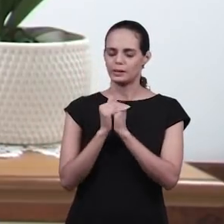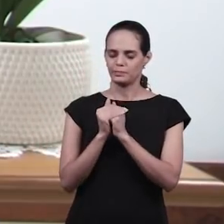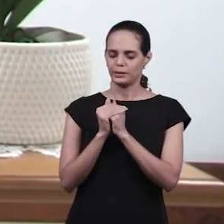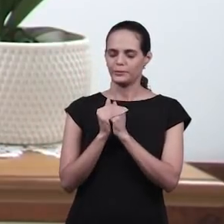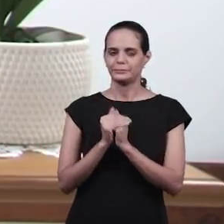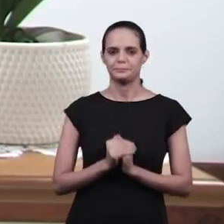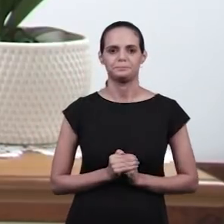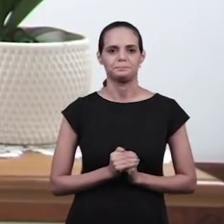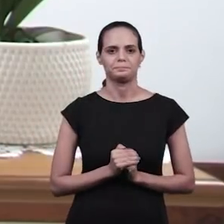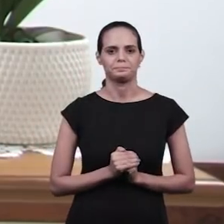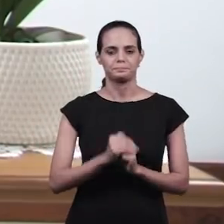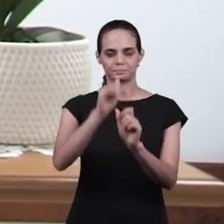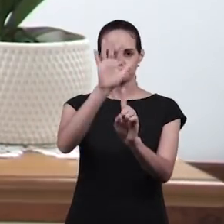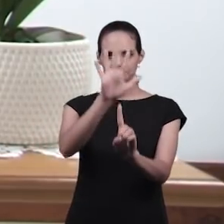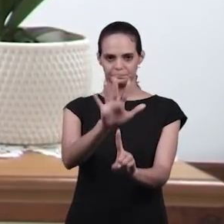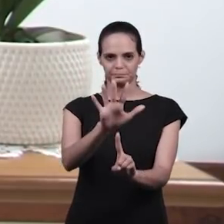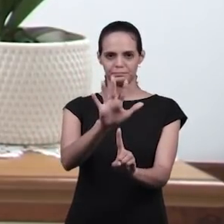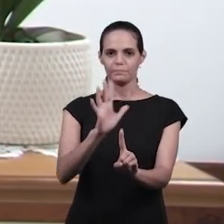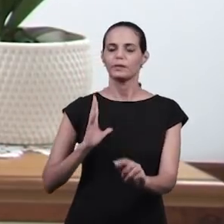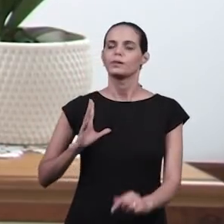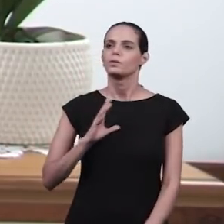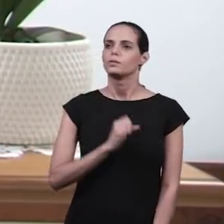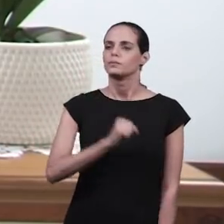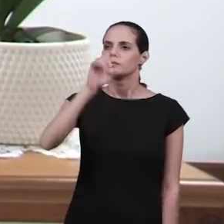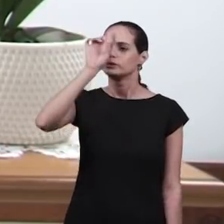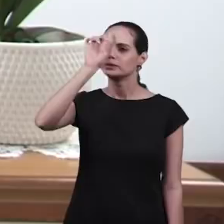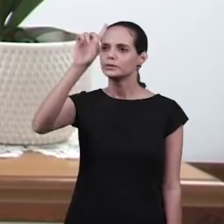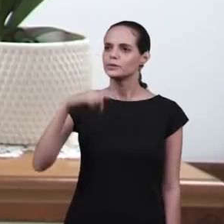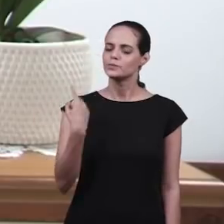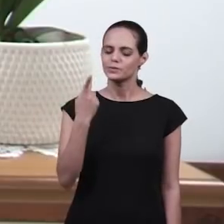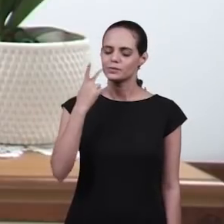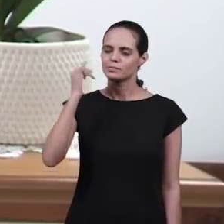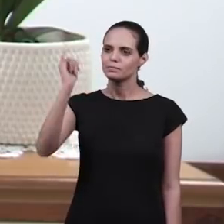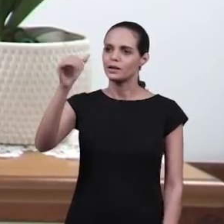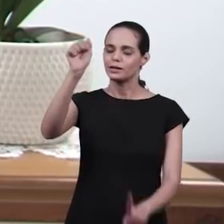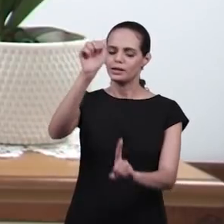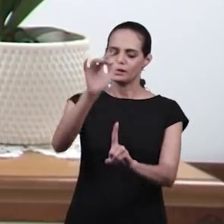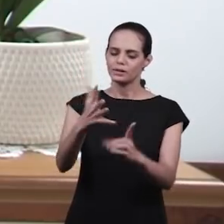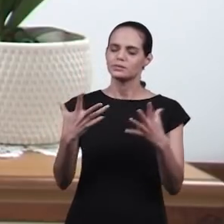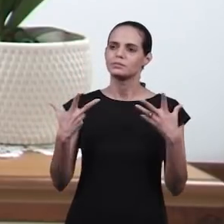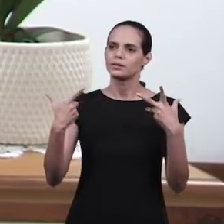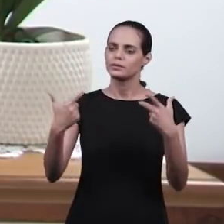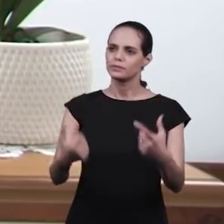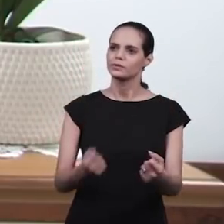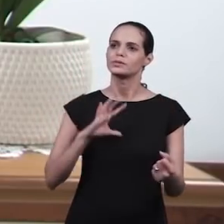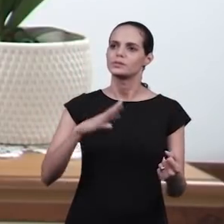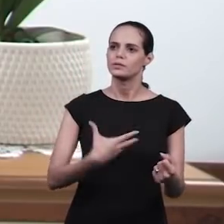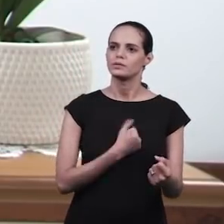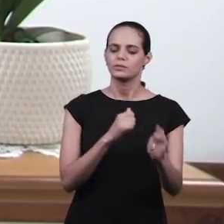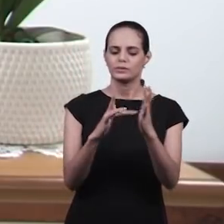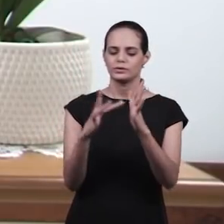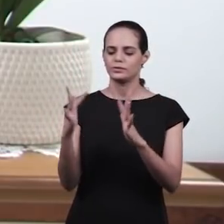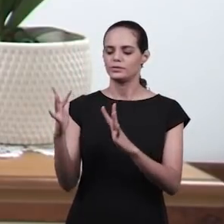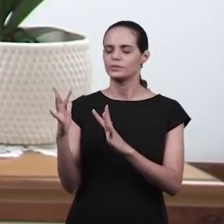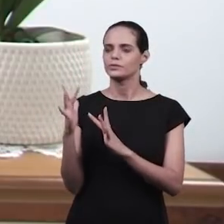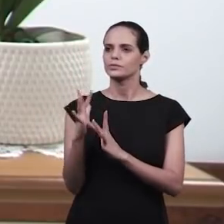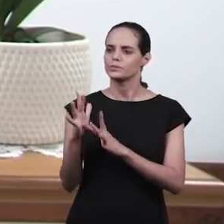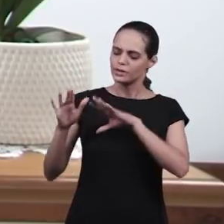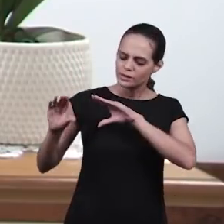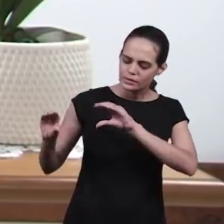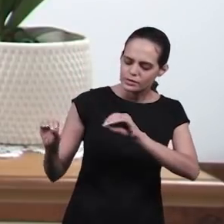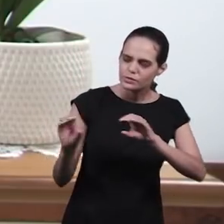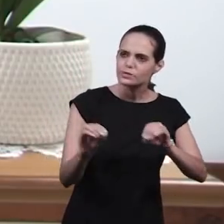em nome do Senhor Jesus. Amém. E que o amor de Deus, o nosso Pai, a graça maravilhosa, salvadora do